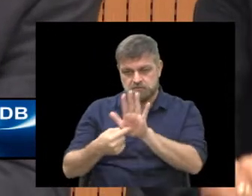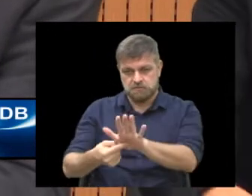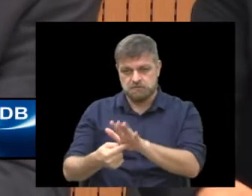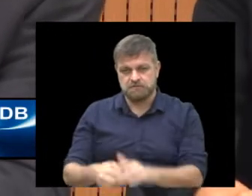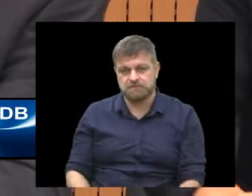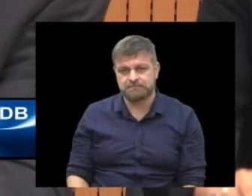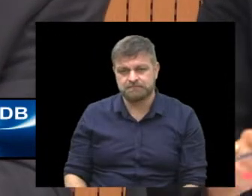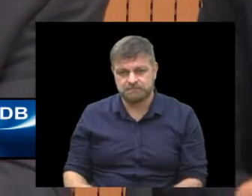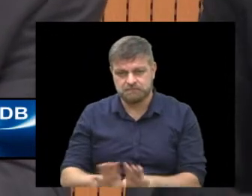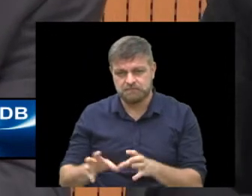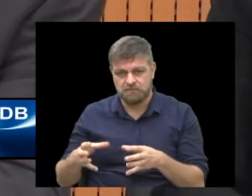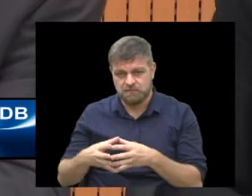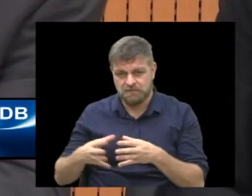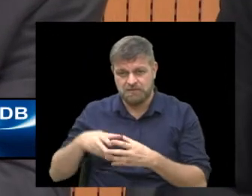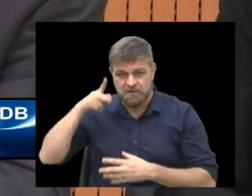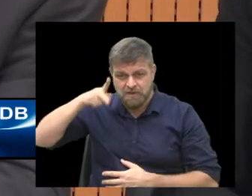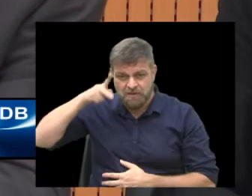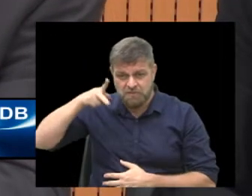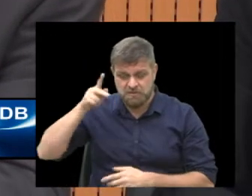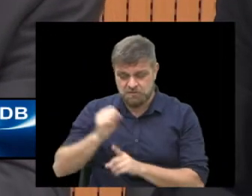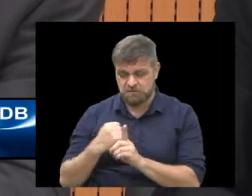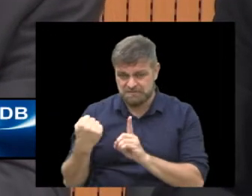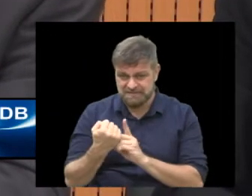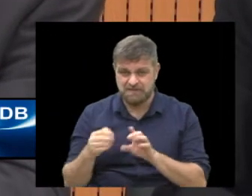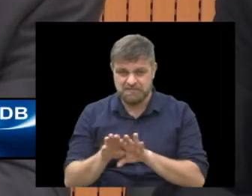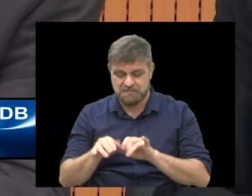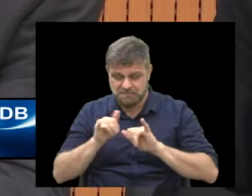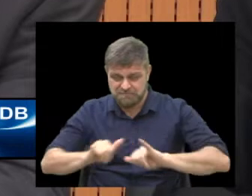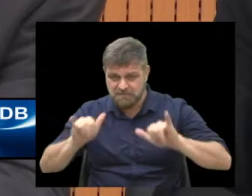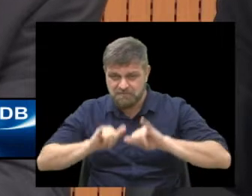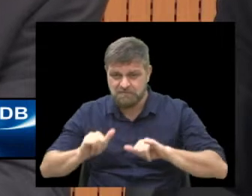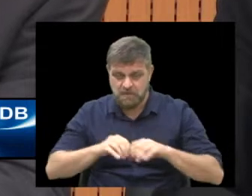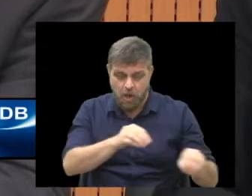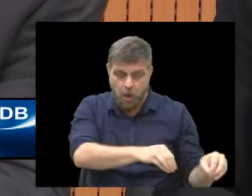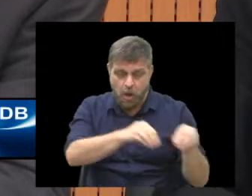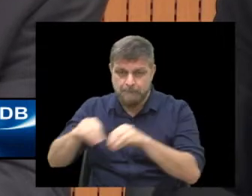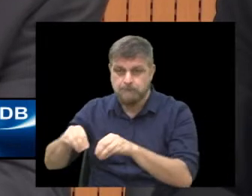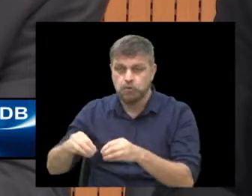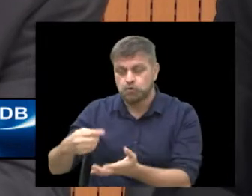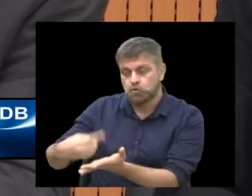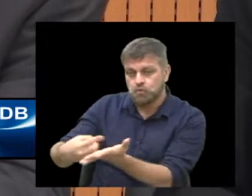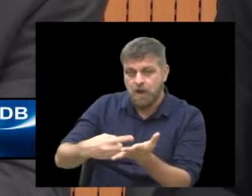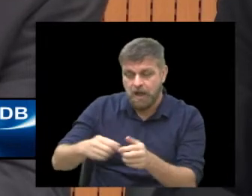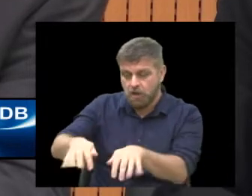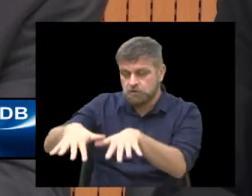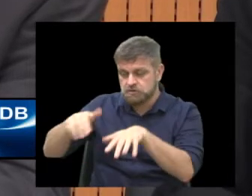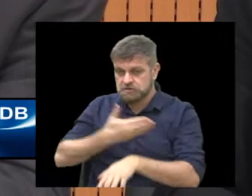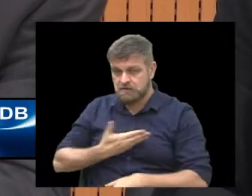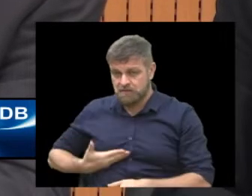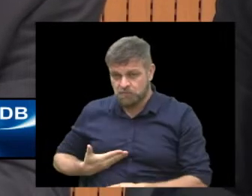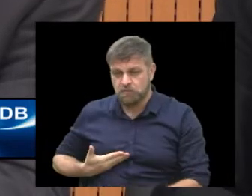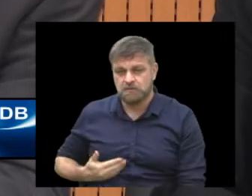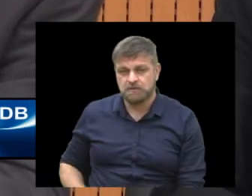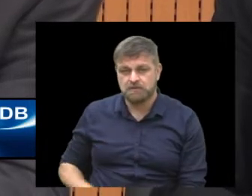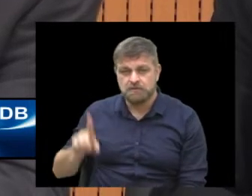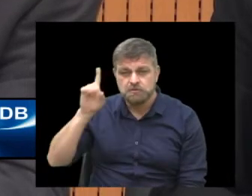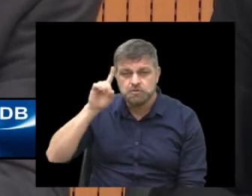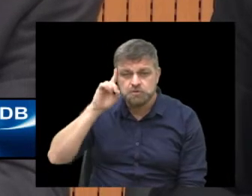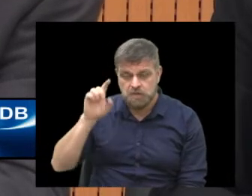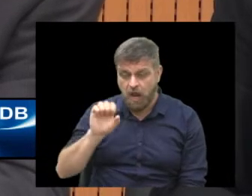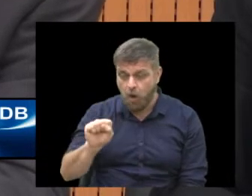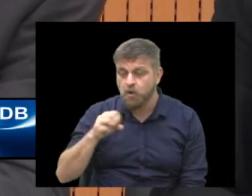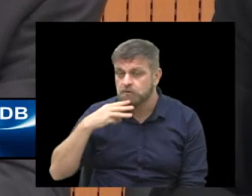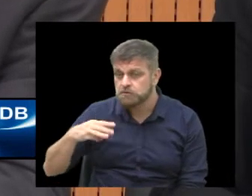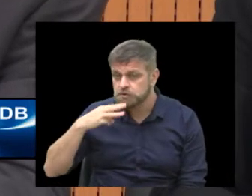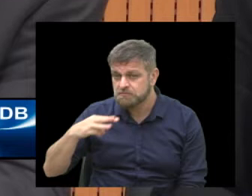A Comissão de Política Social e Saúde da Câmara Municipal de Campinas torna público o reagendamento da terceira Audiência pública de 28 de fevereiro de 2019 para o dia 8 de